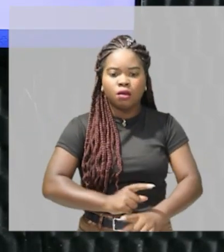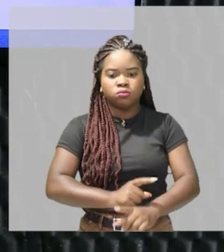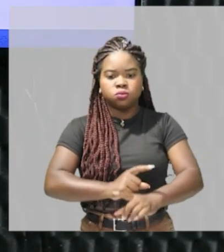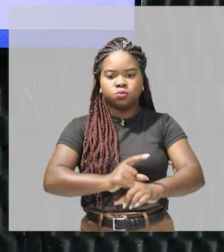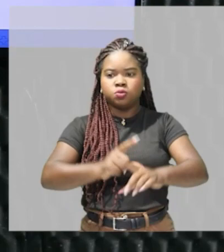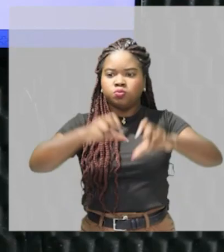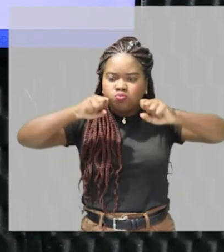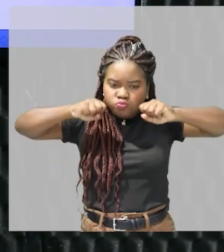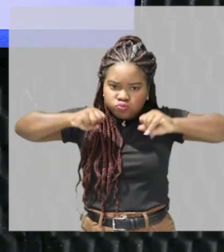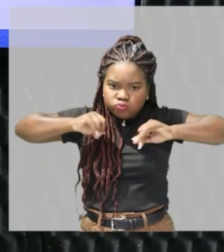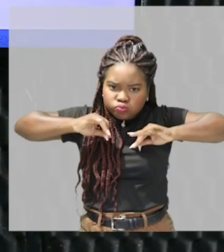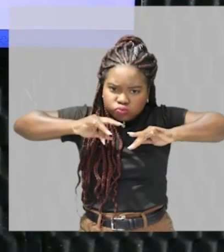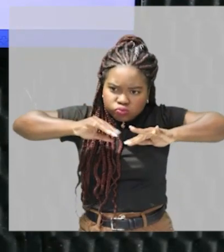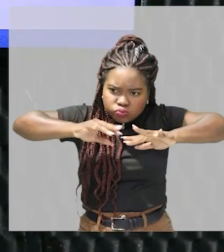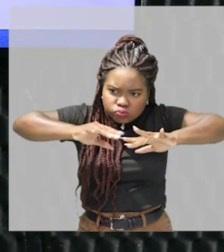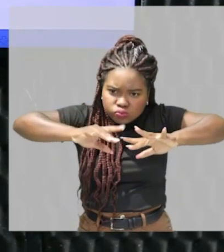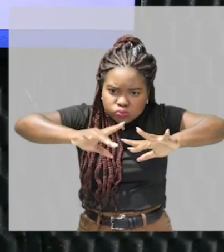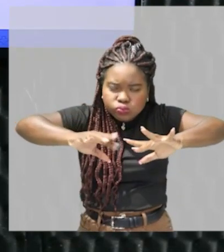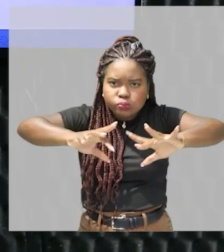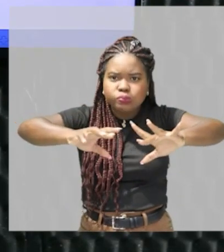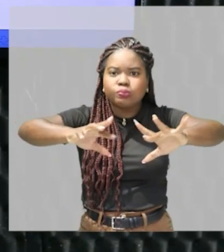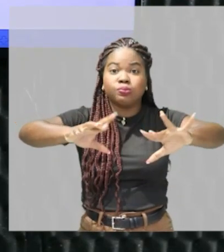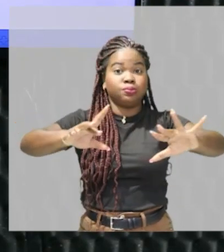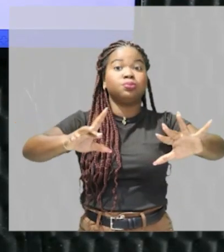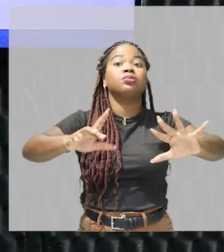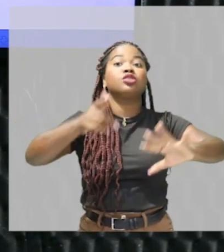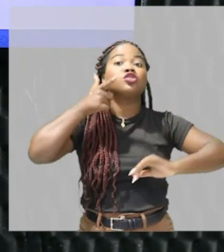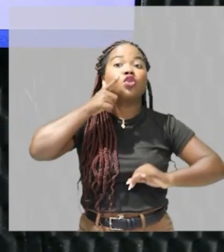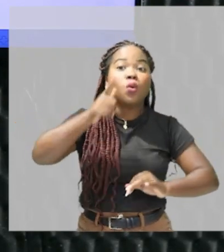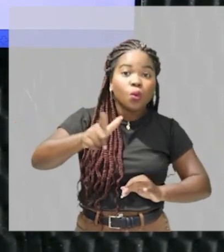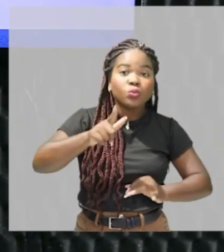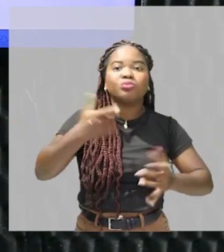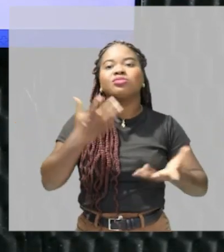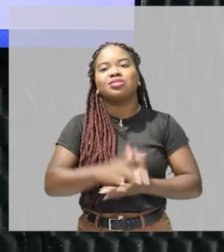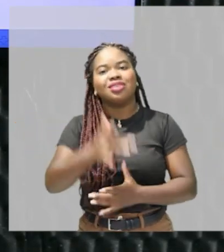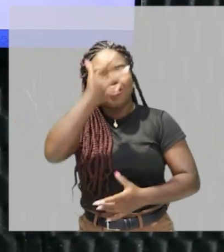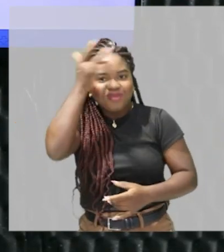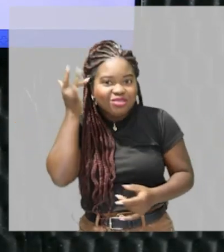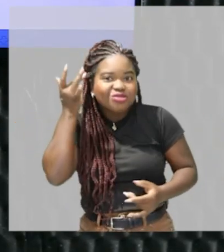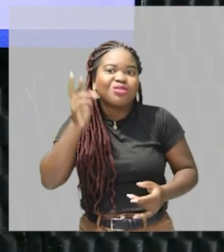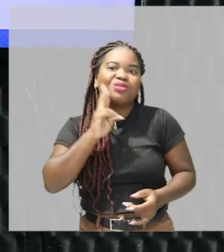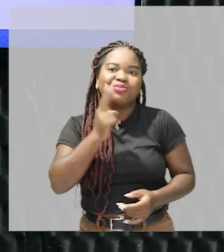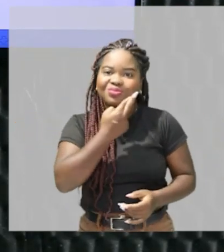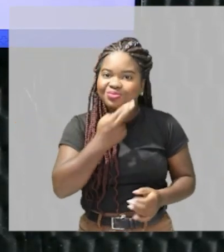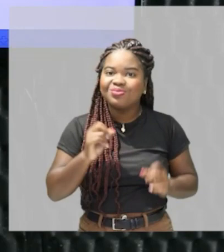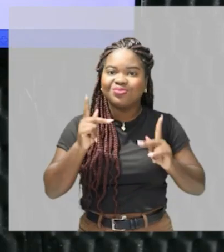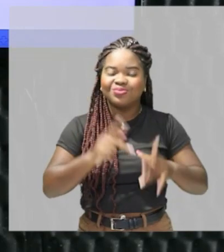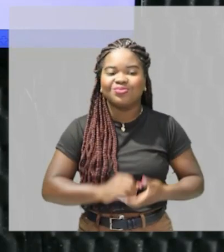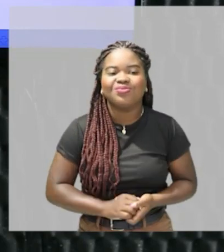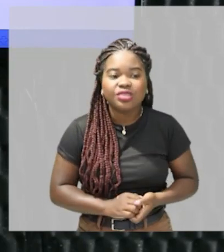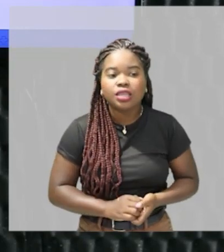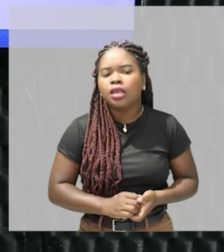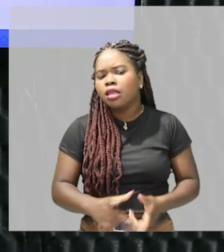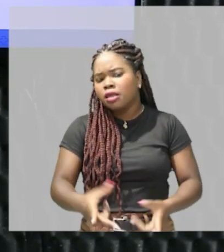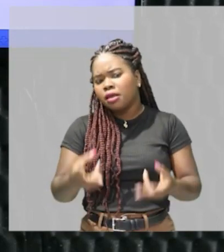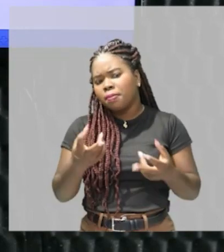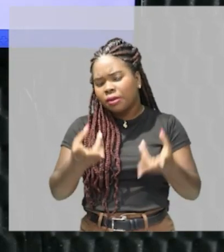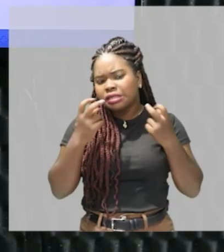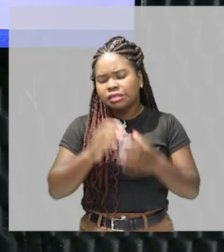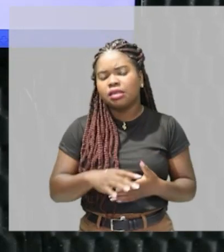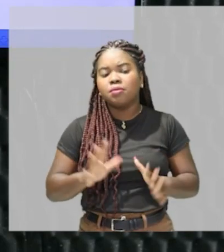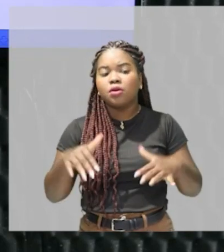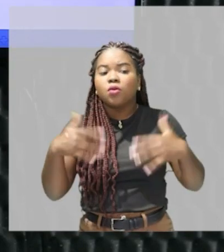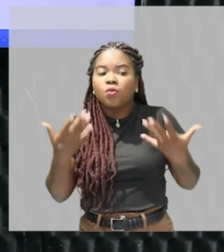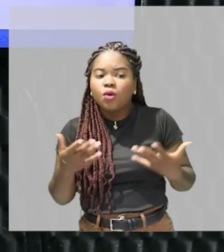ampliar a forma, o círculo deles de alcançar clientes. Então, olha como eu tenho de alternativas